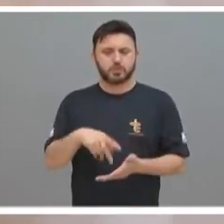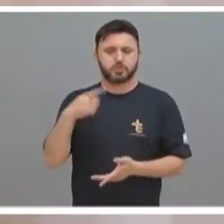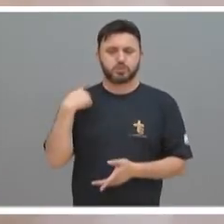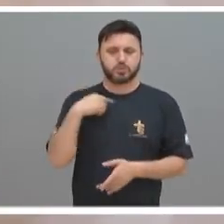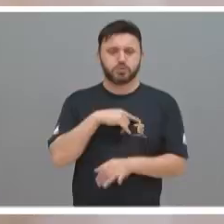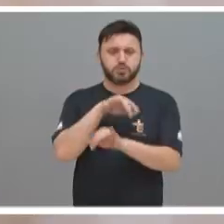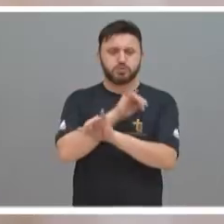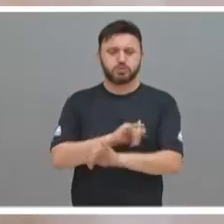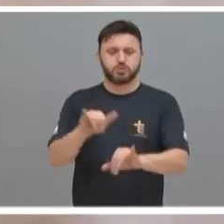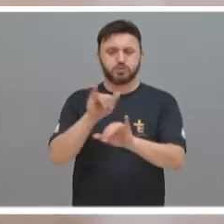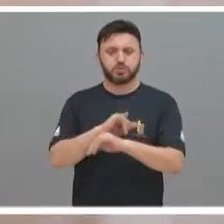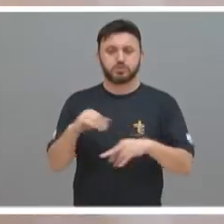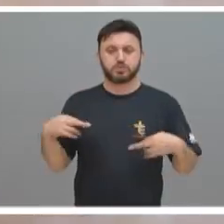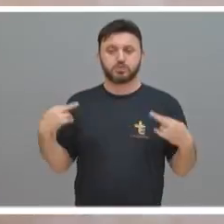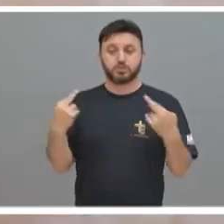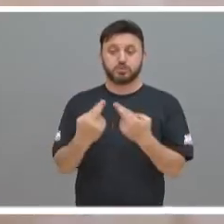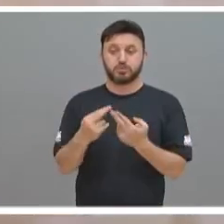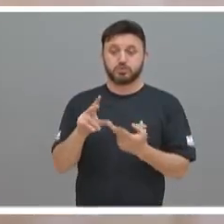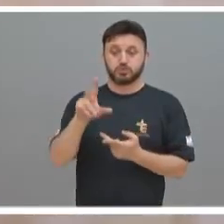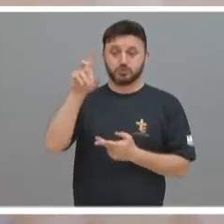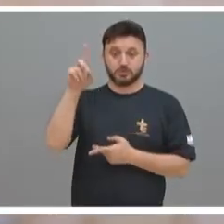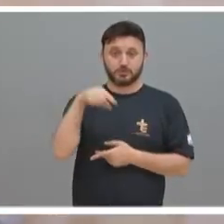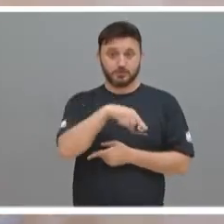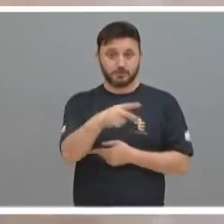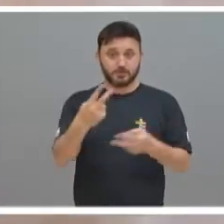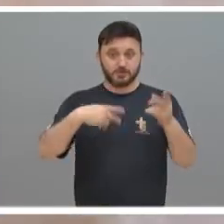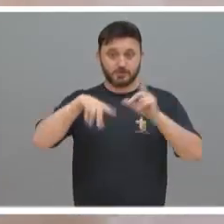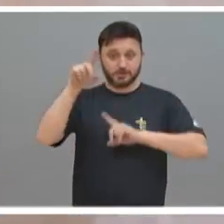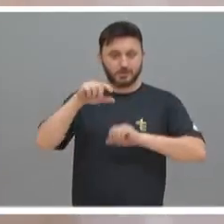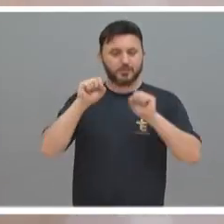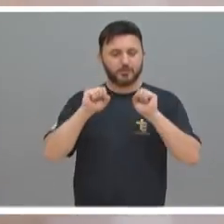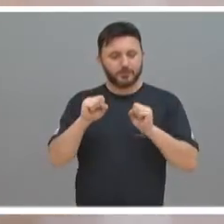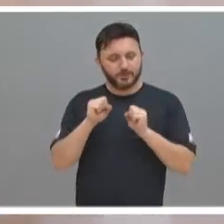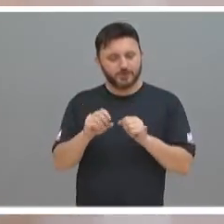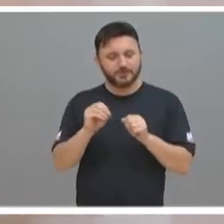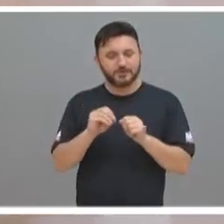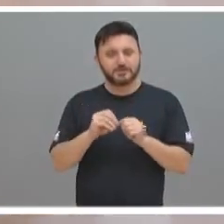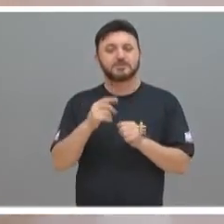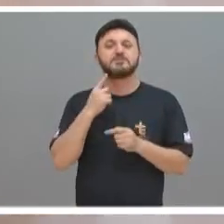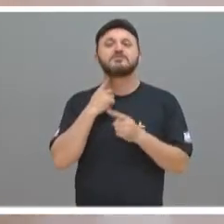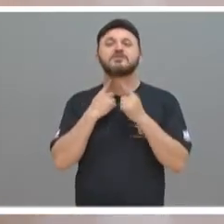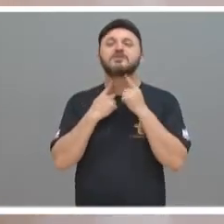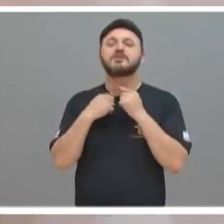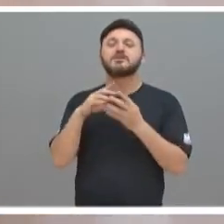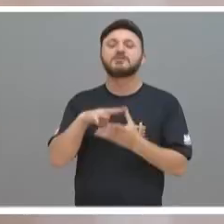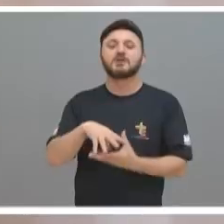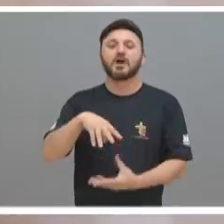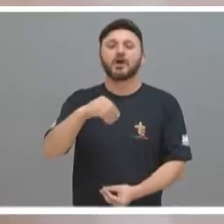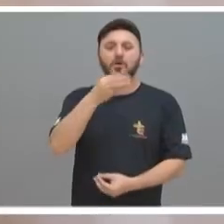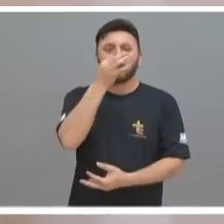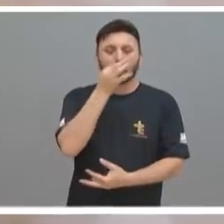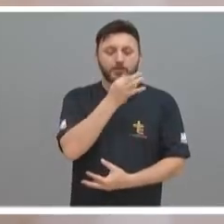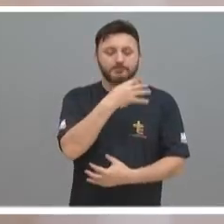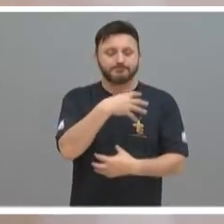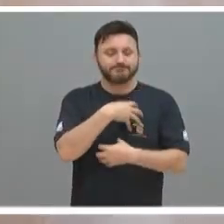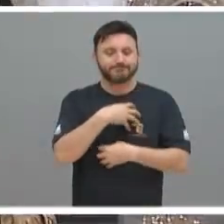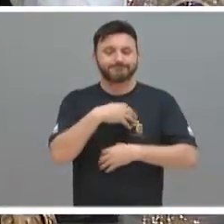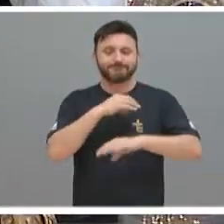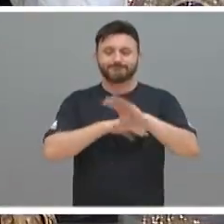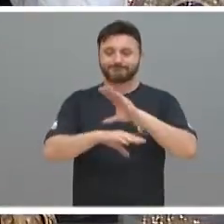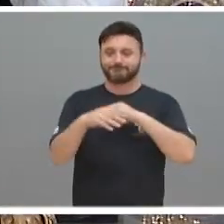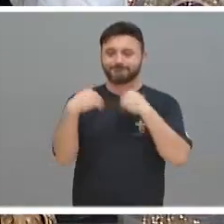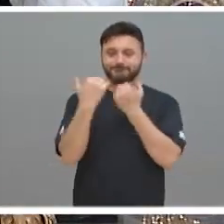o Reino de Deus. Você que nos acompanha, se desejar, poderá fazer a sua comunhão espiritual.